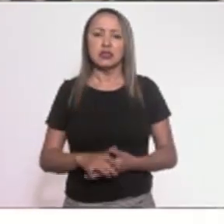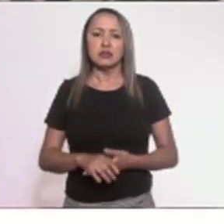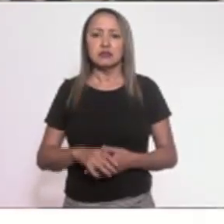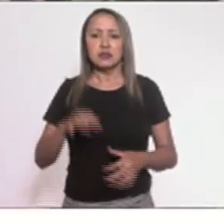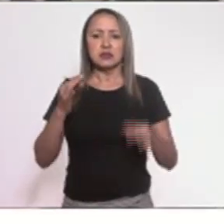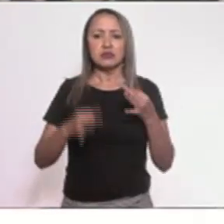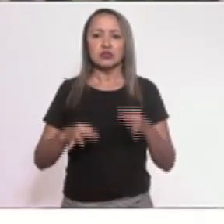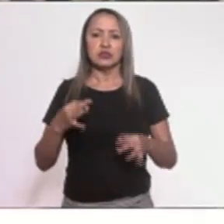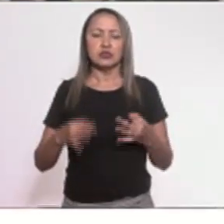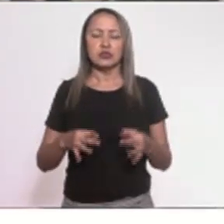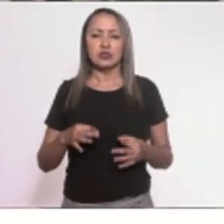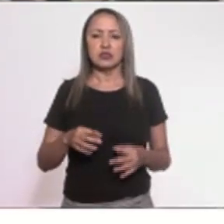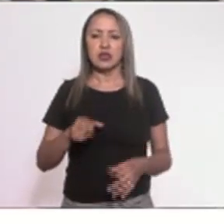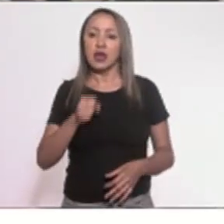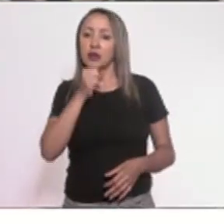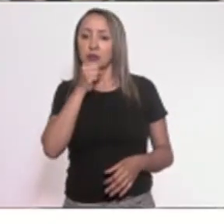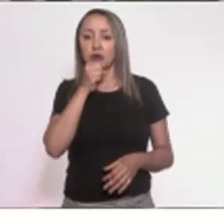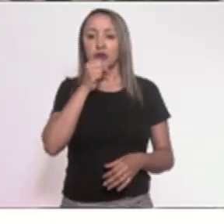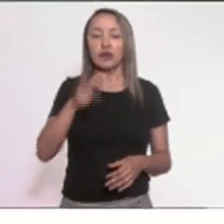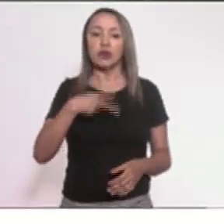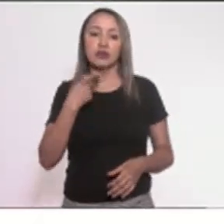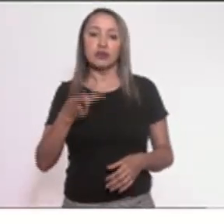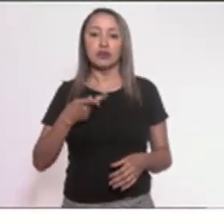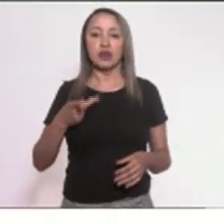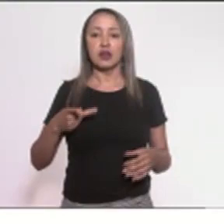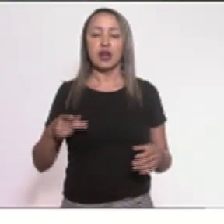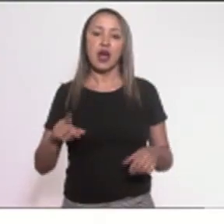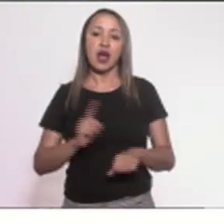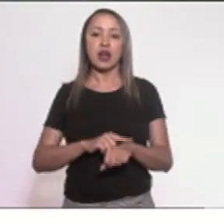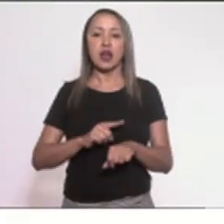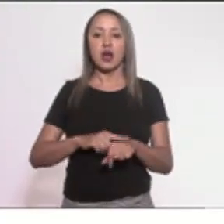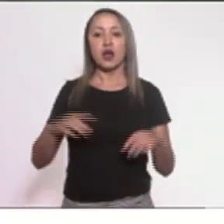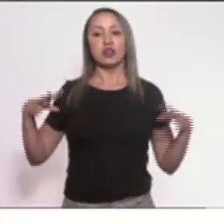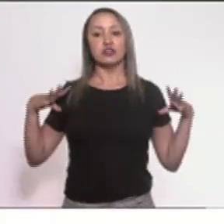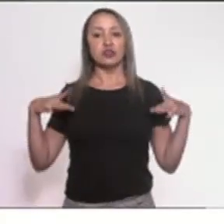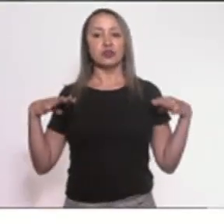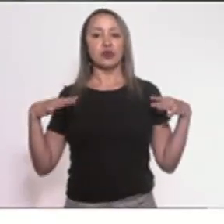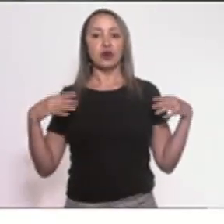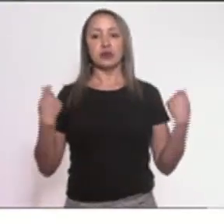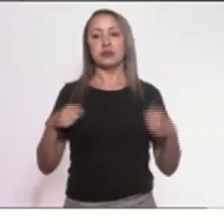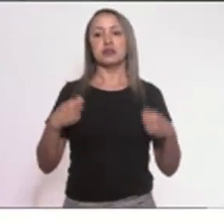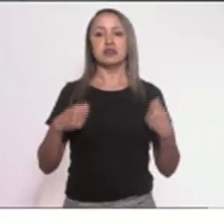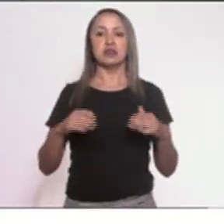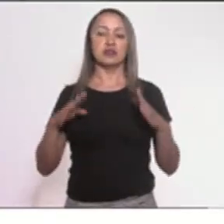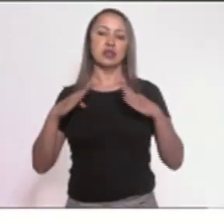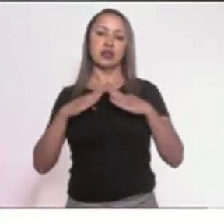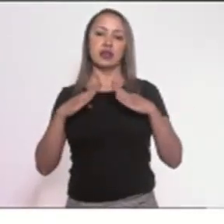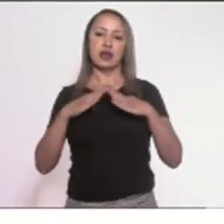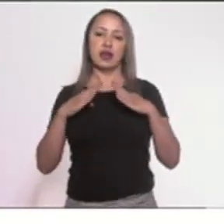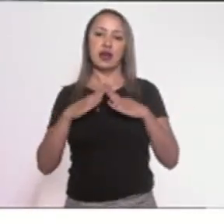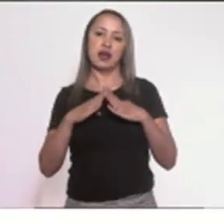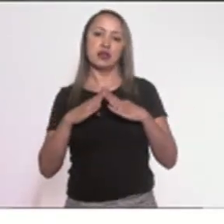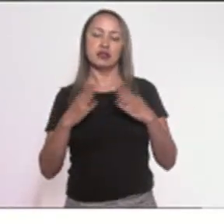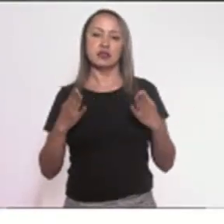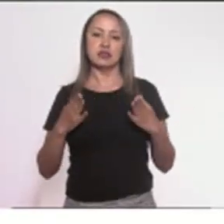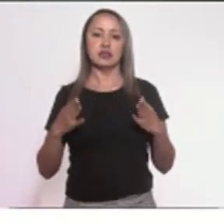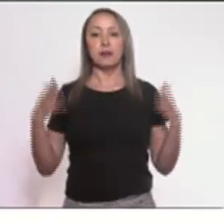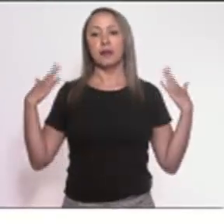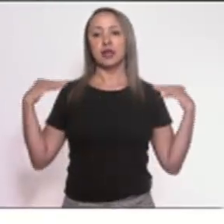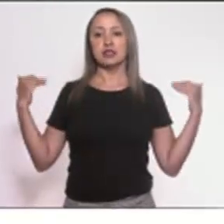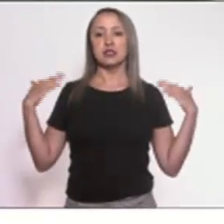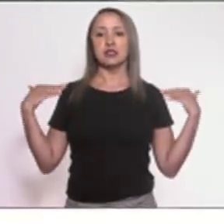falou assim, ó, é no momento de folga. É no momento que ele deveria estar em casa. Ele deveria estar no lazer